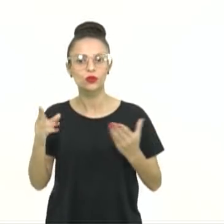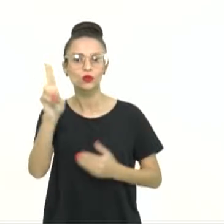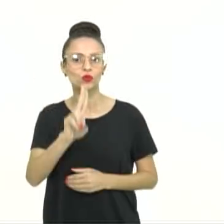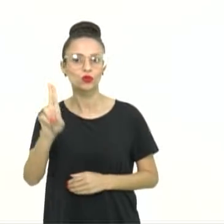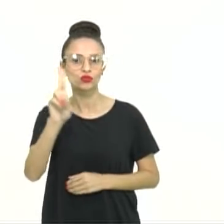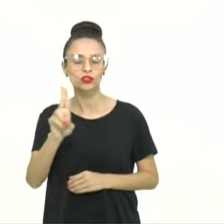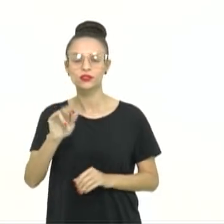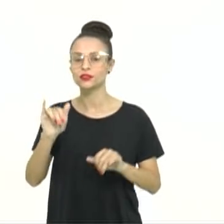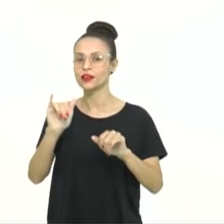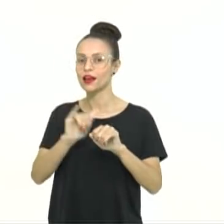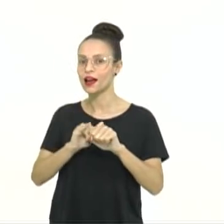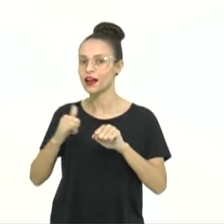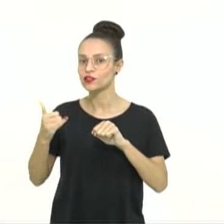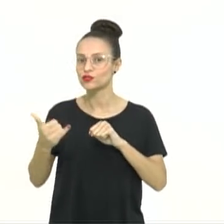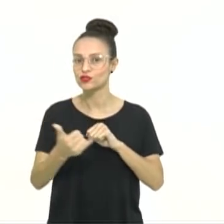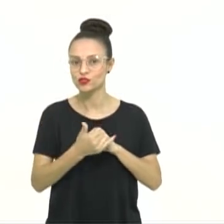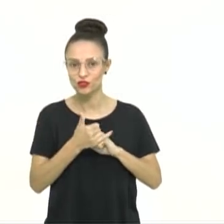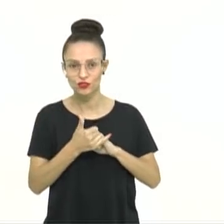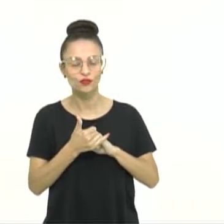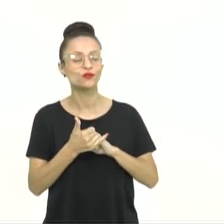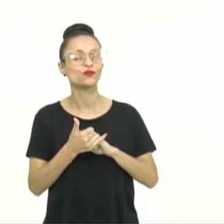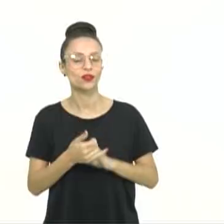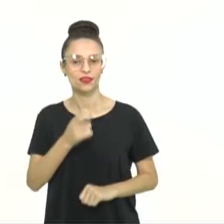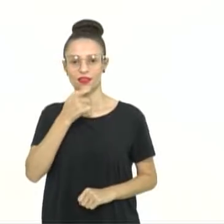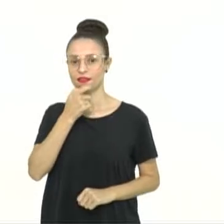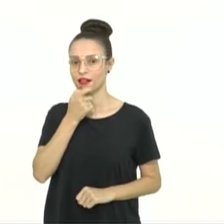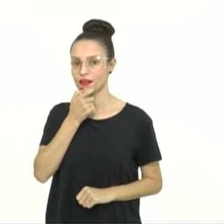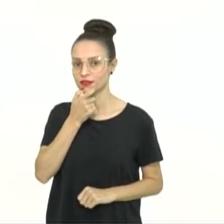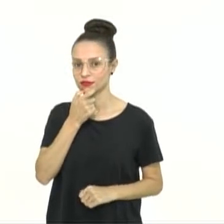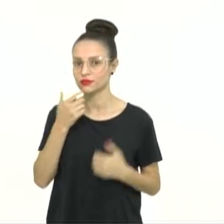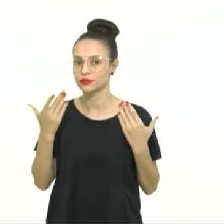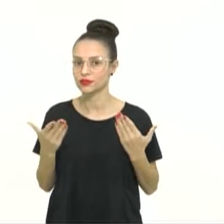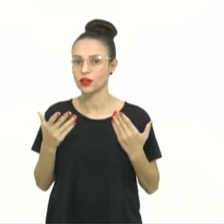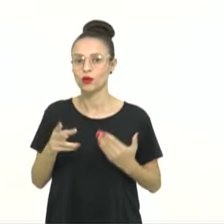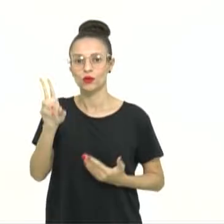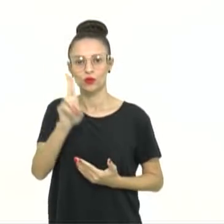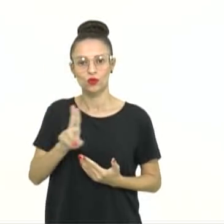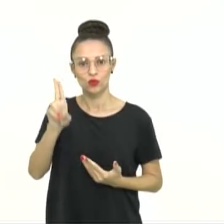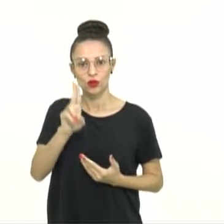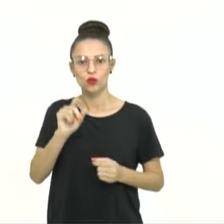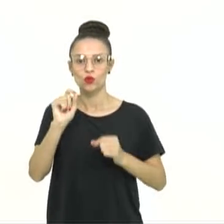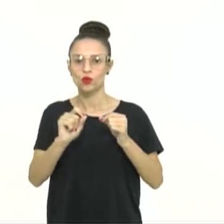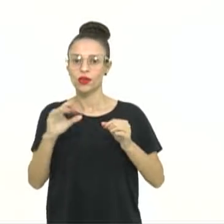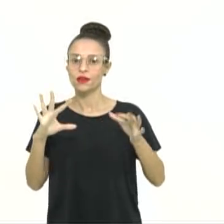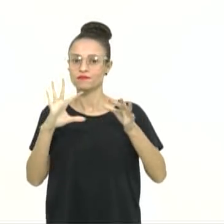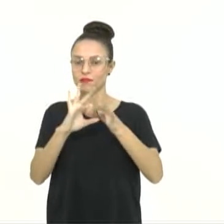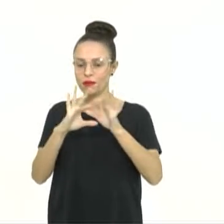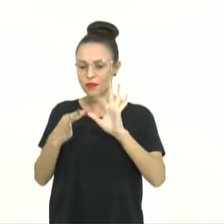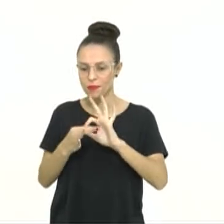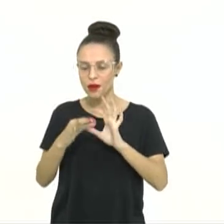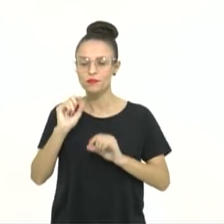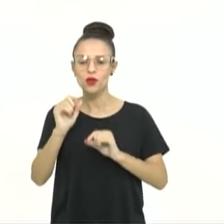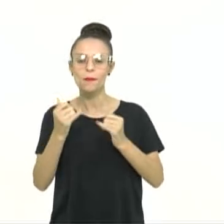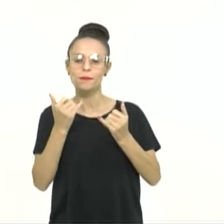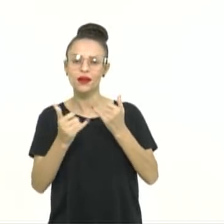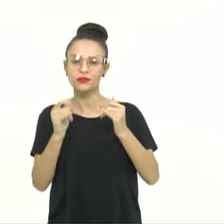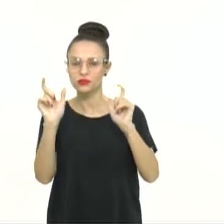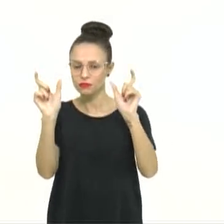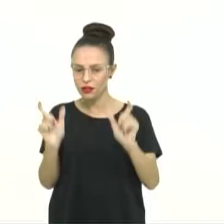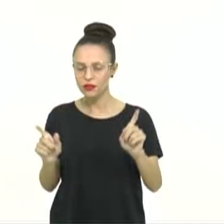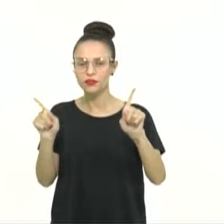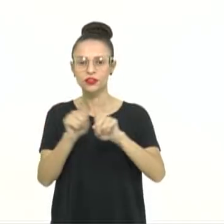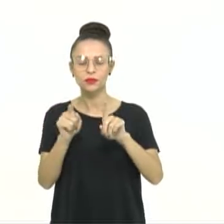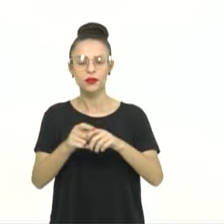utilizando adjetivos em inglês, reforçando a utilização de cognatos e estrangeirismos